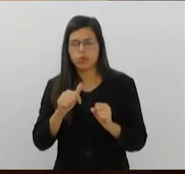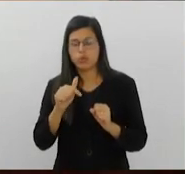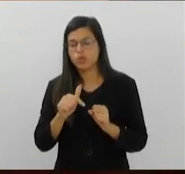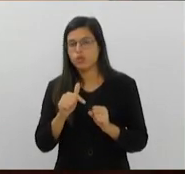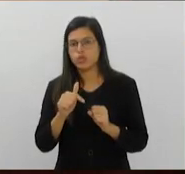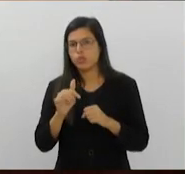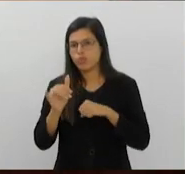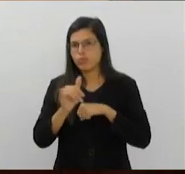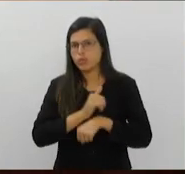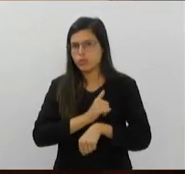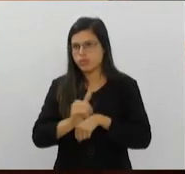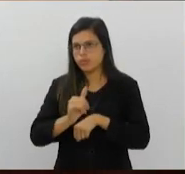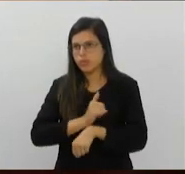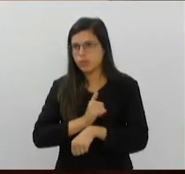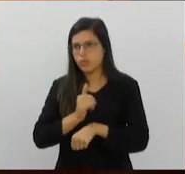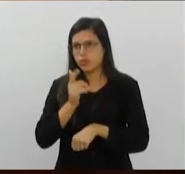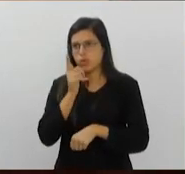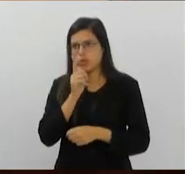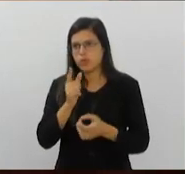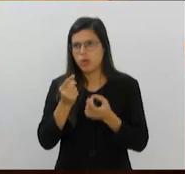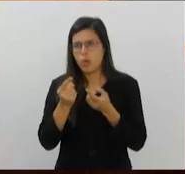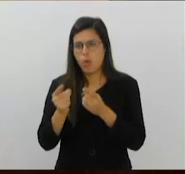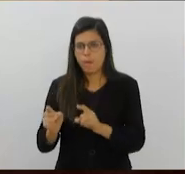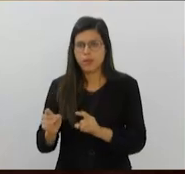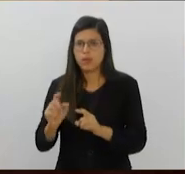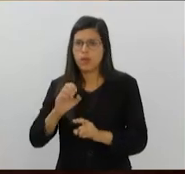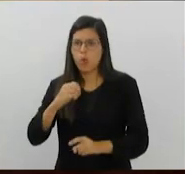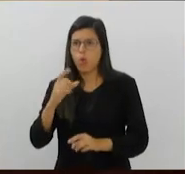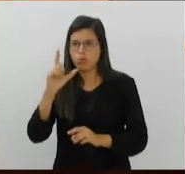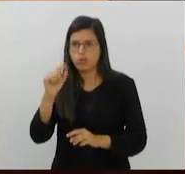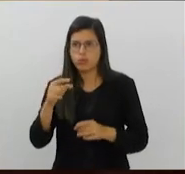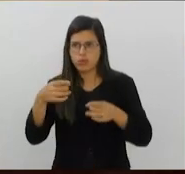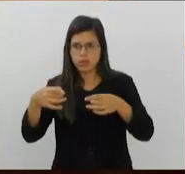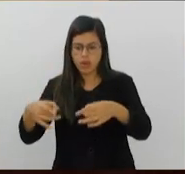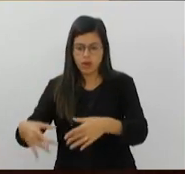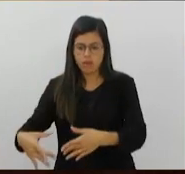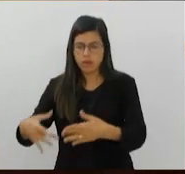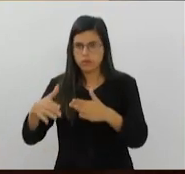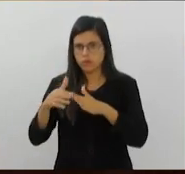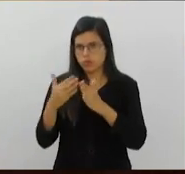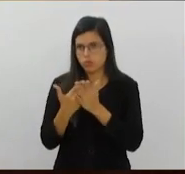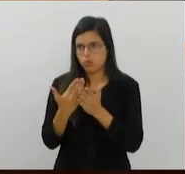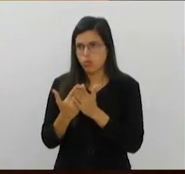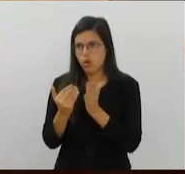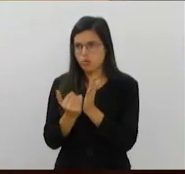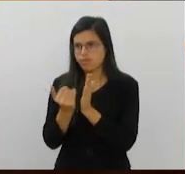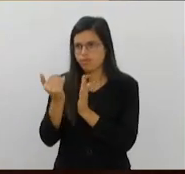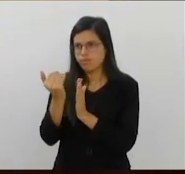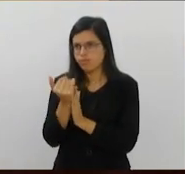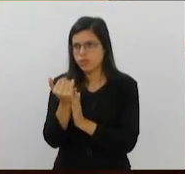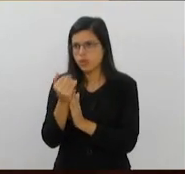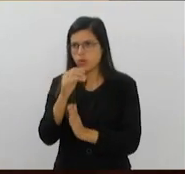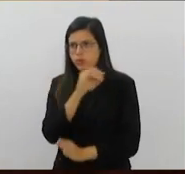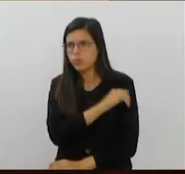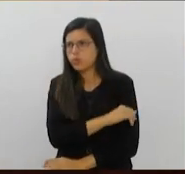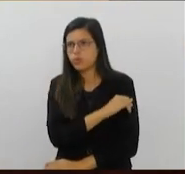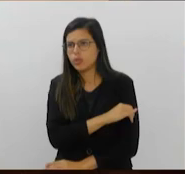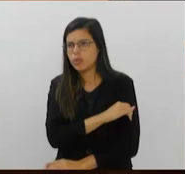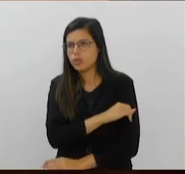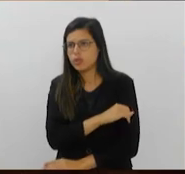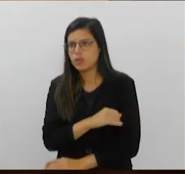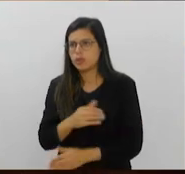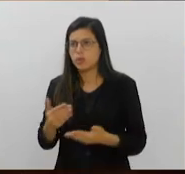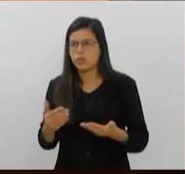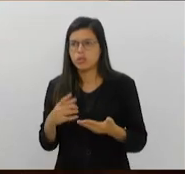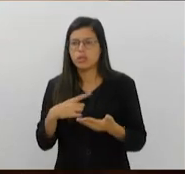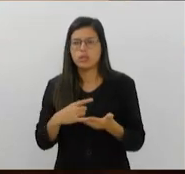conseguir combater ou, pelo menos, diminuir essa evasão escolar que só cresce e hoje torna o Rio de Janeiro uma das cidades com um